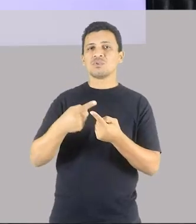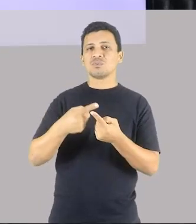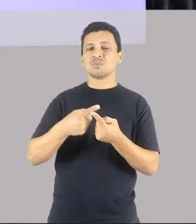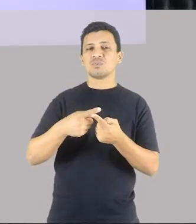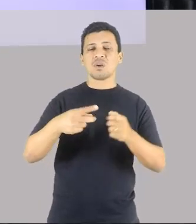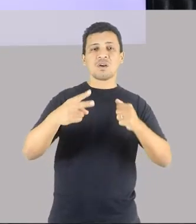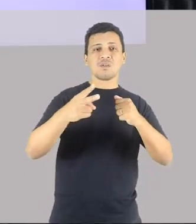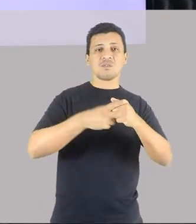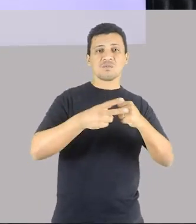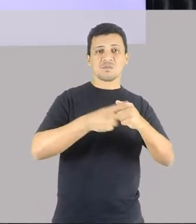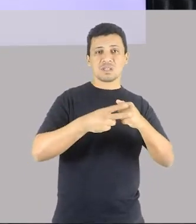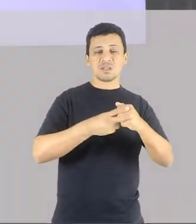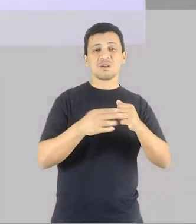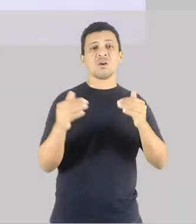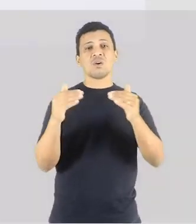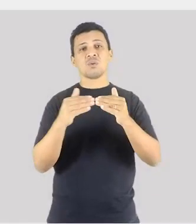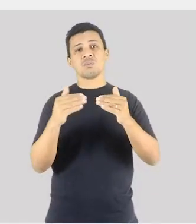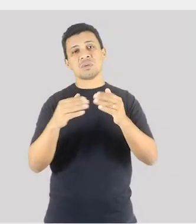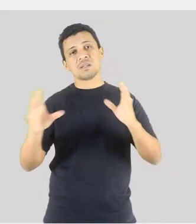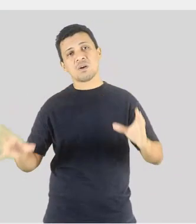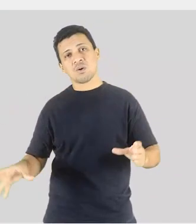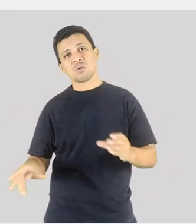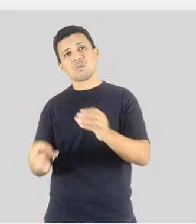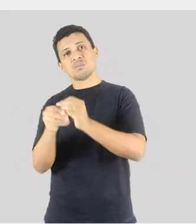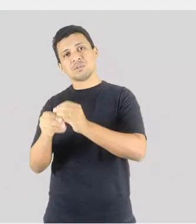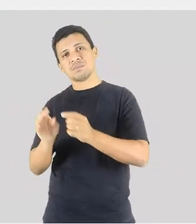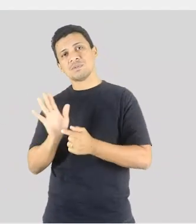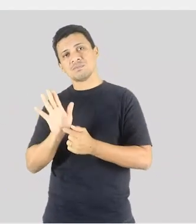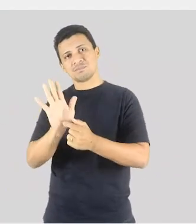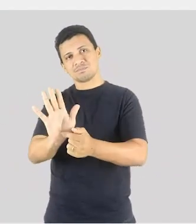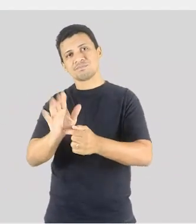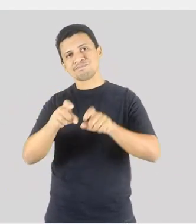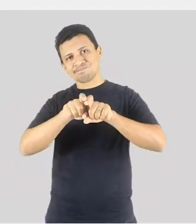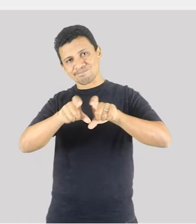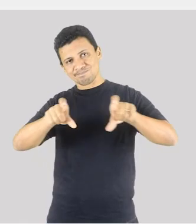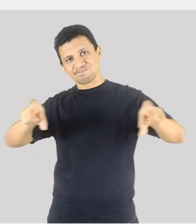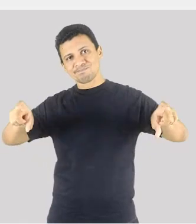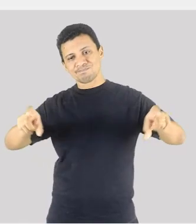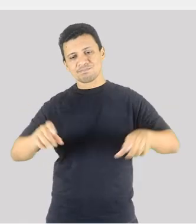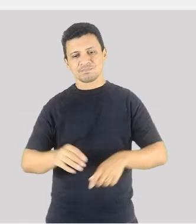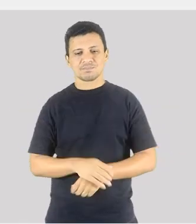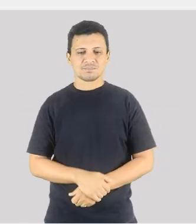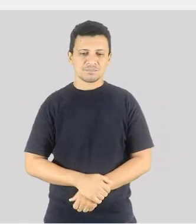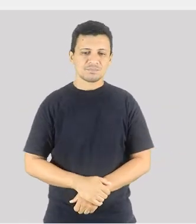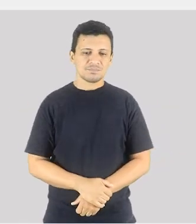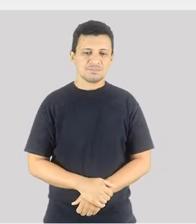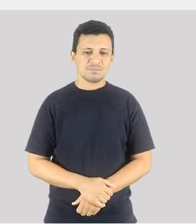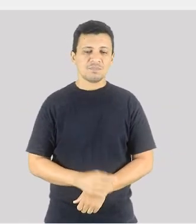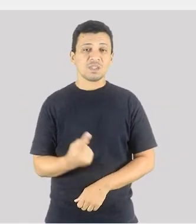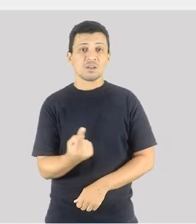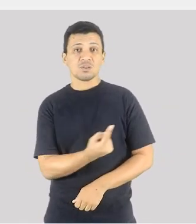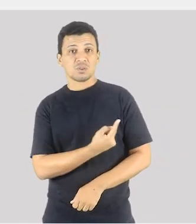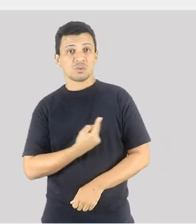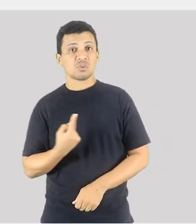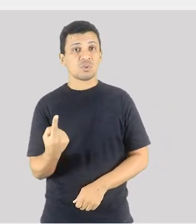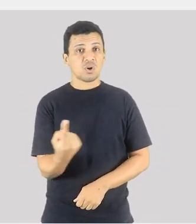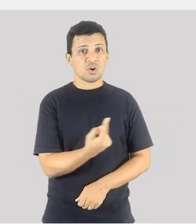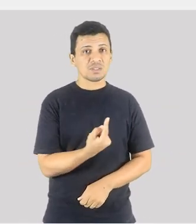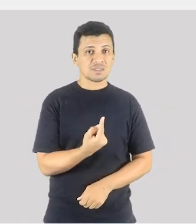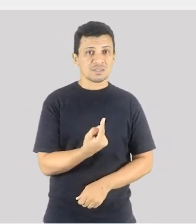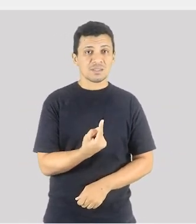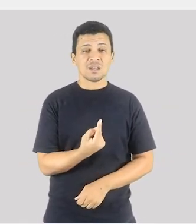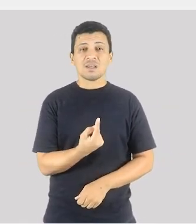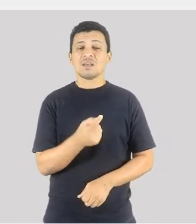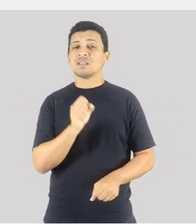relação, de acordo com o complemento que elas apresentam. Não é isso? Então, olha só. Nós estávamos